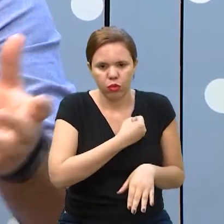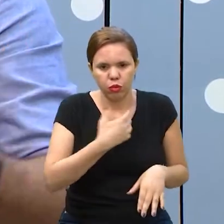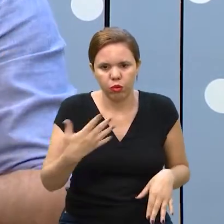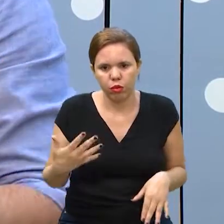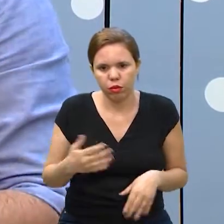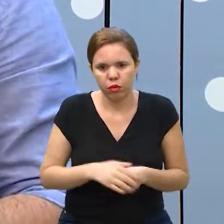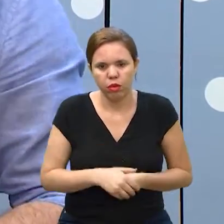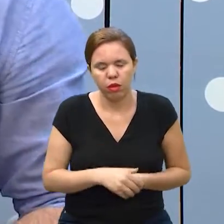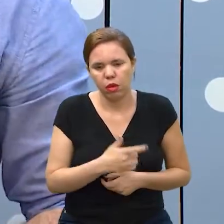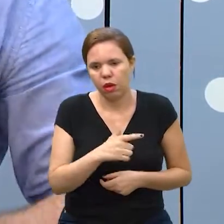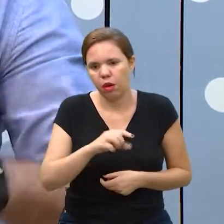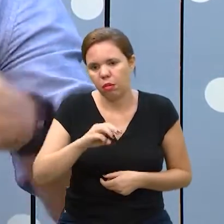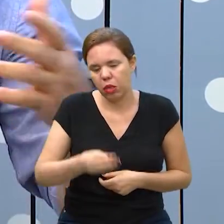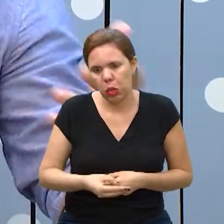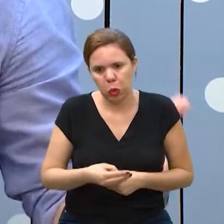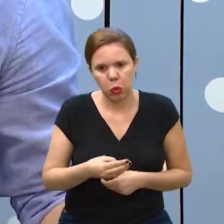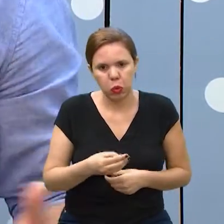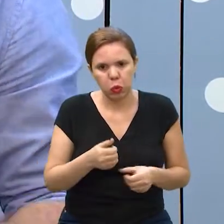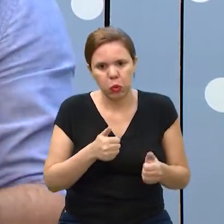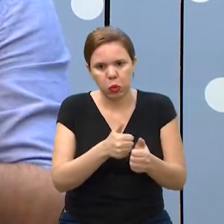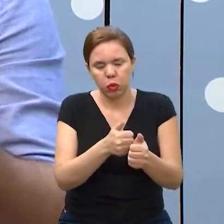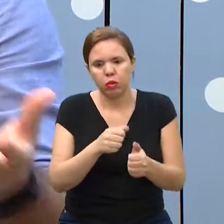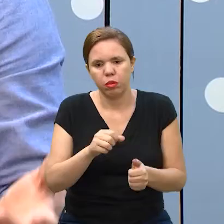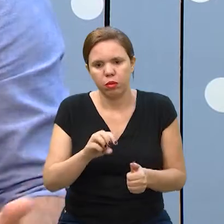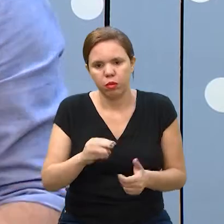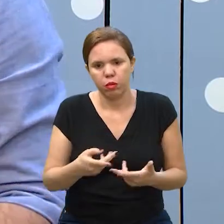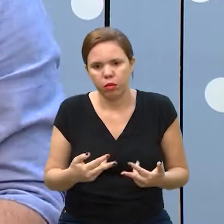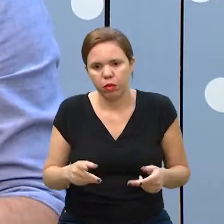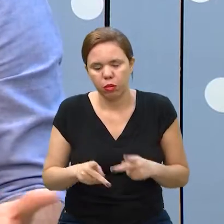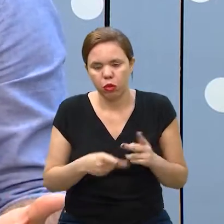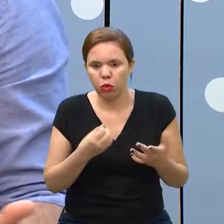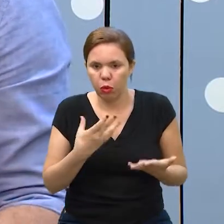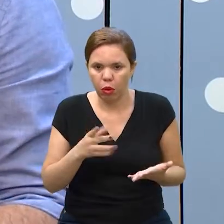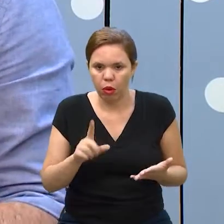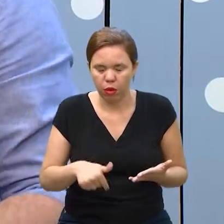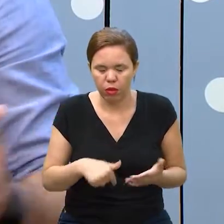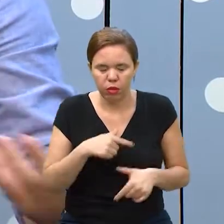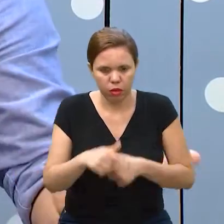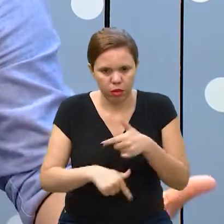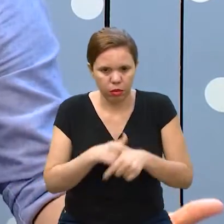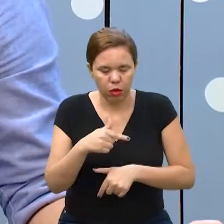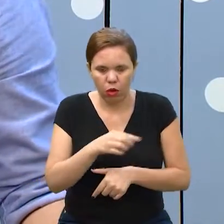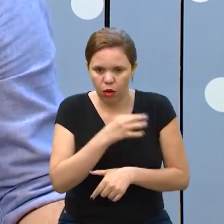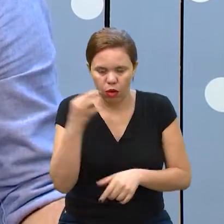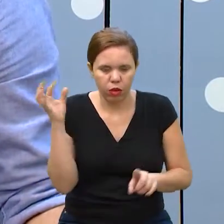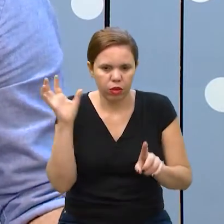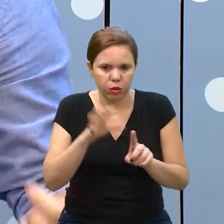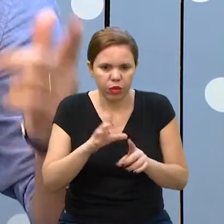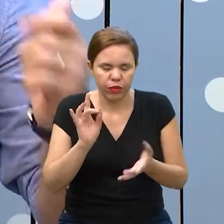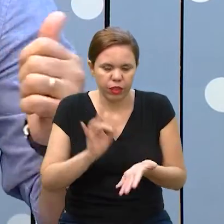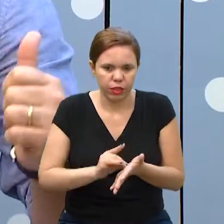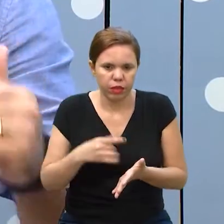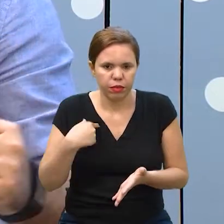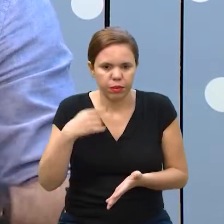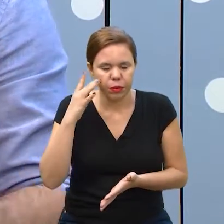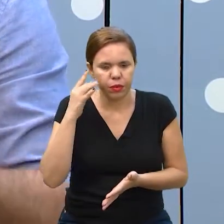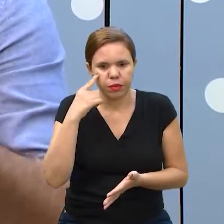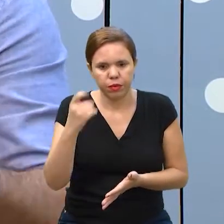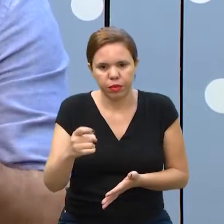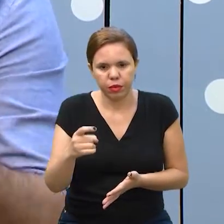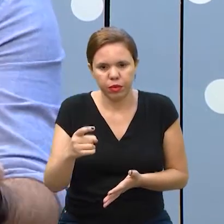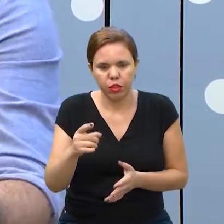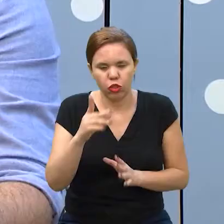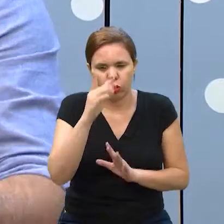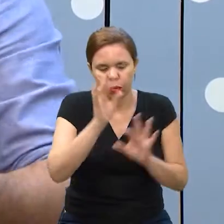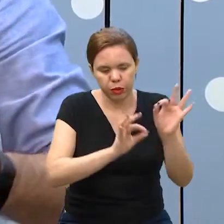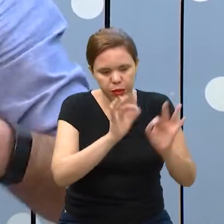número, né? Então não tem milhões de seguidores, mas tem milhares ou um grupo muito bom, mas que exerce uma influência real. E eu achei muito interessante a gente